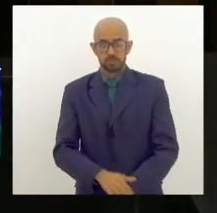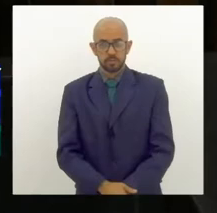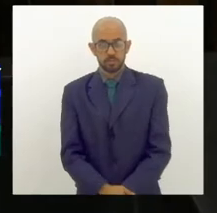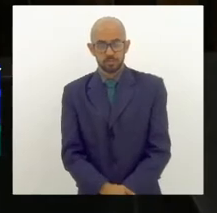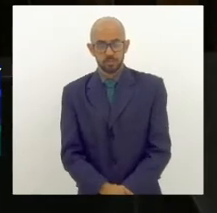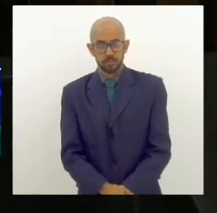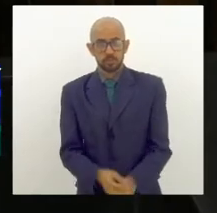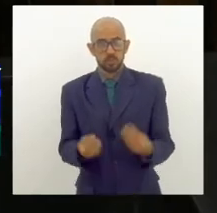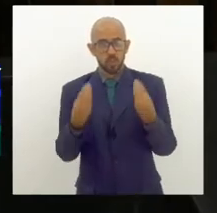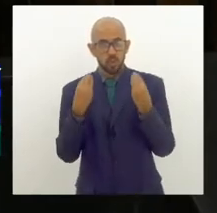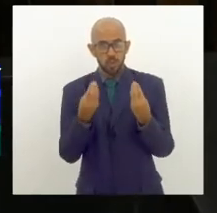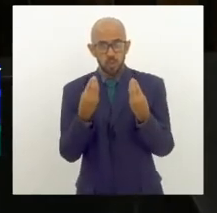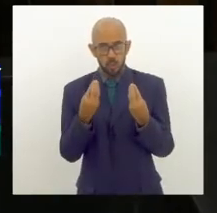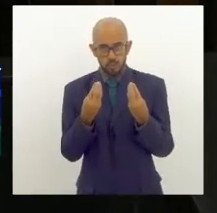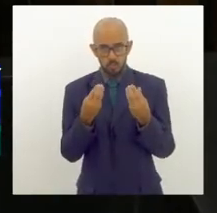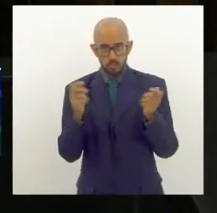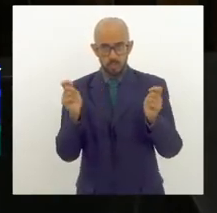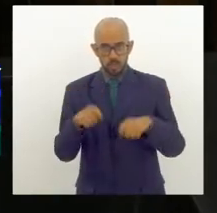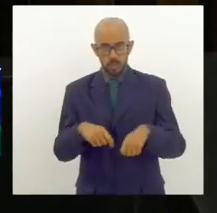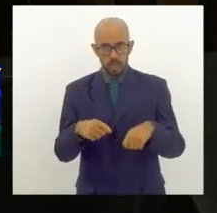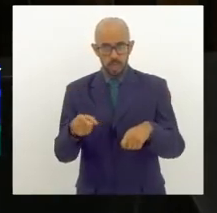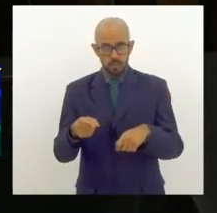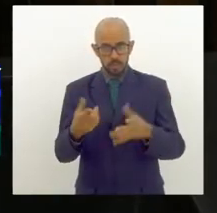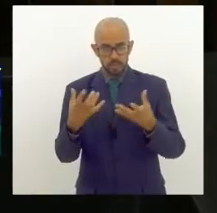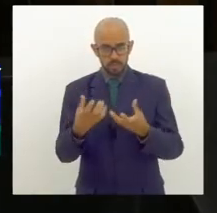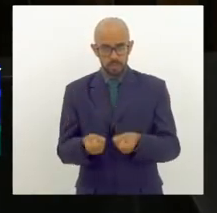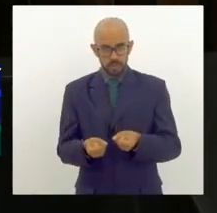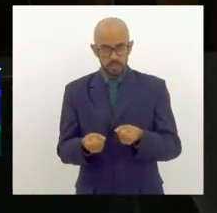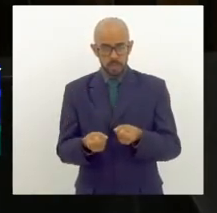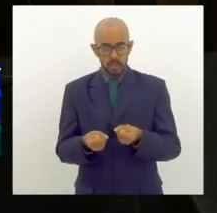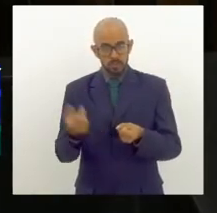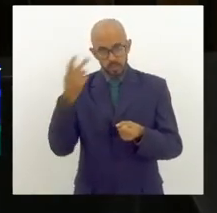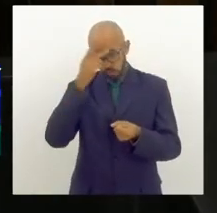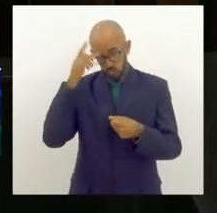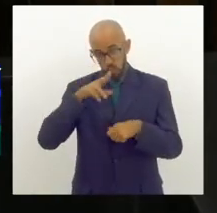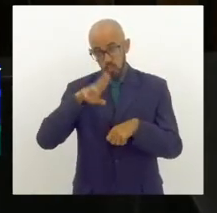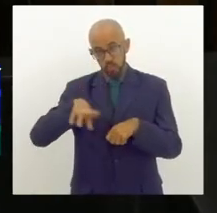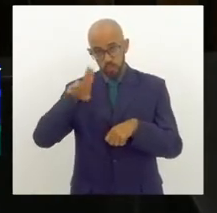Como eu posso conceber que alguém que defende o consumo controlado de crack